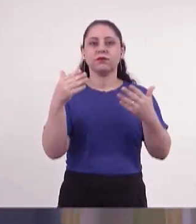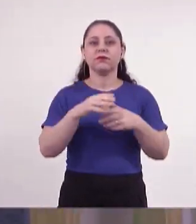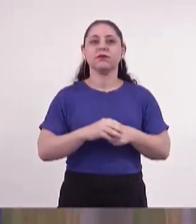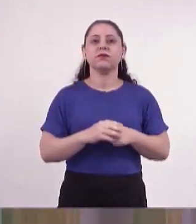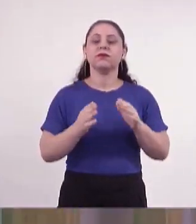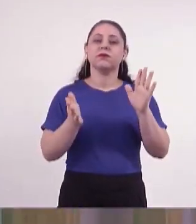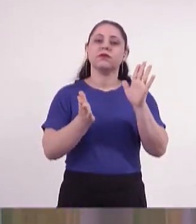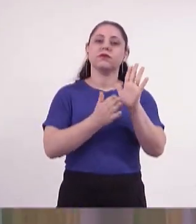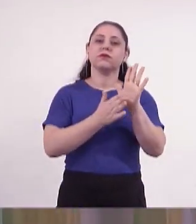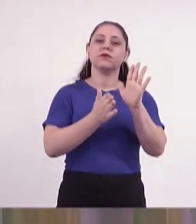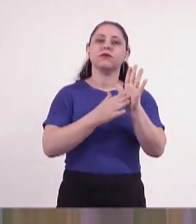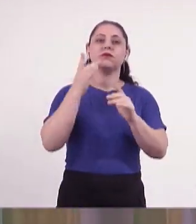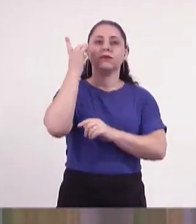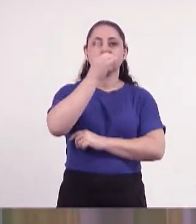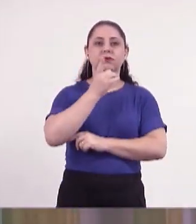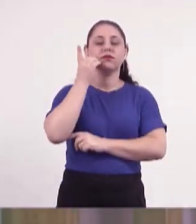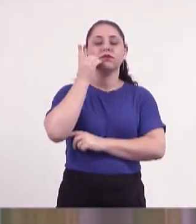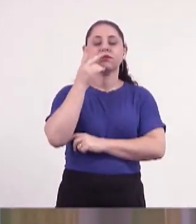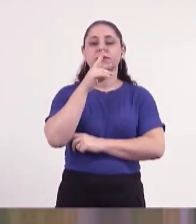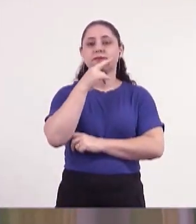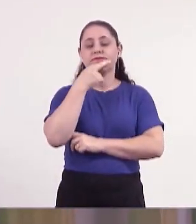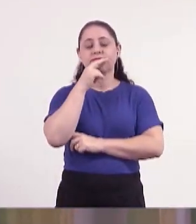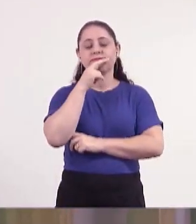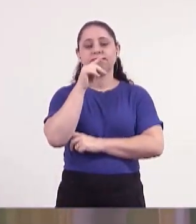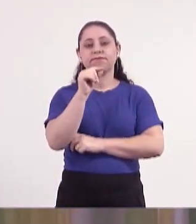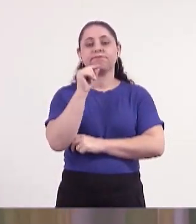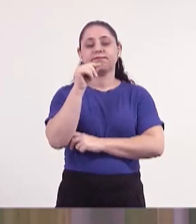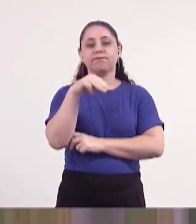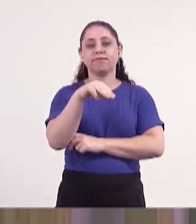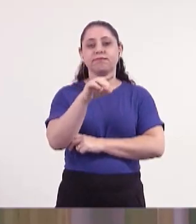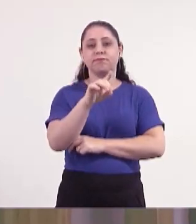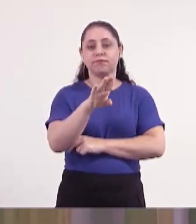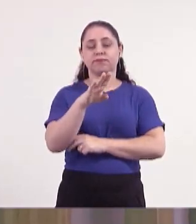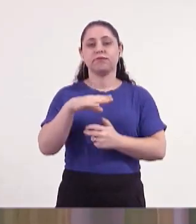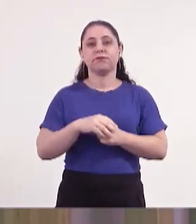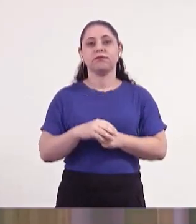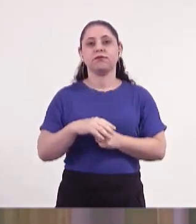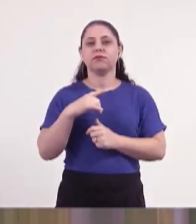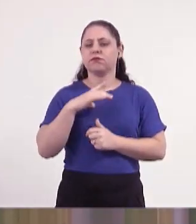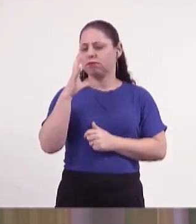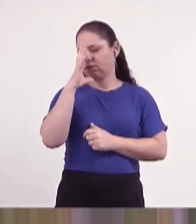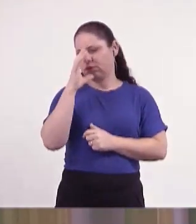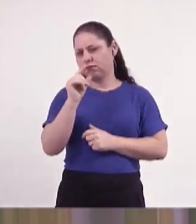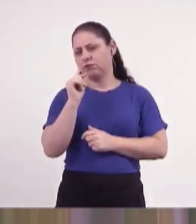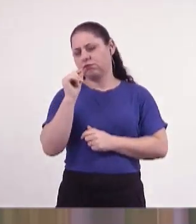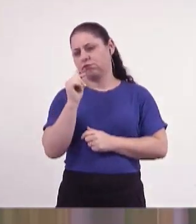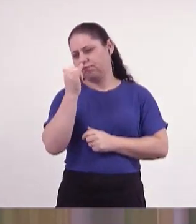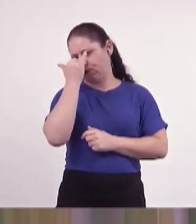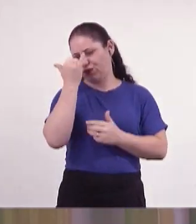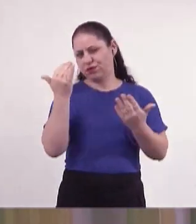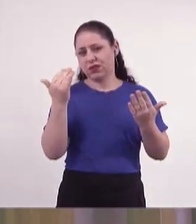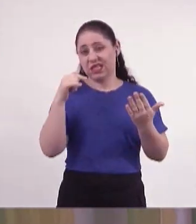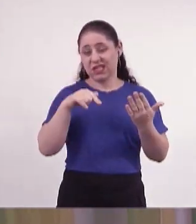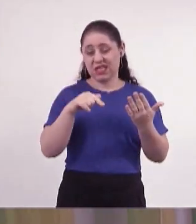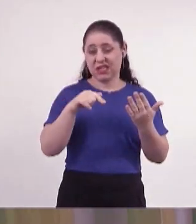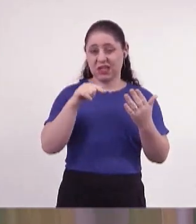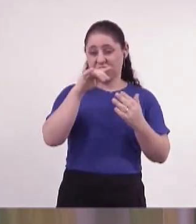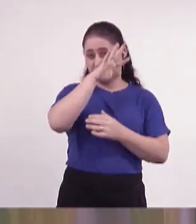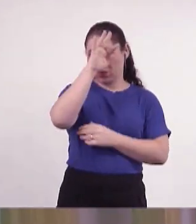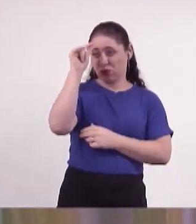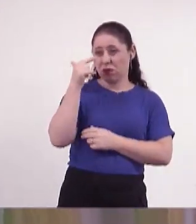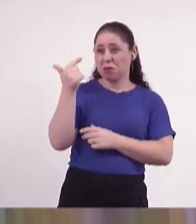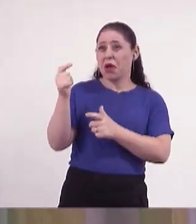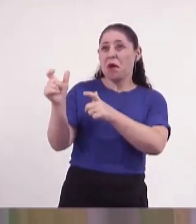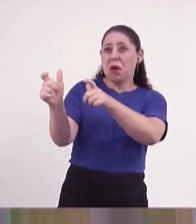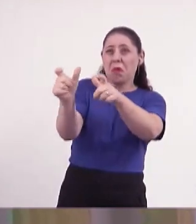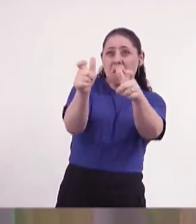de uma proposição apresentada pelo deputado Renato Câmara, do MDB. A gente tem acompanhado, infelizmente, não só aqui em Mato Grosso do